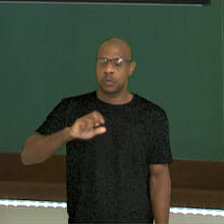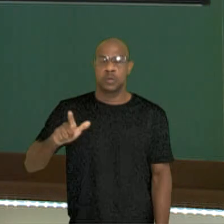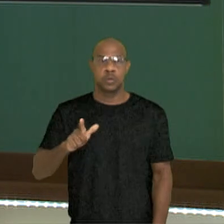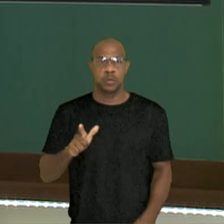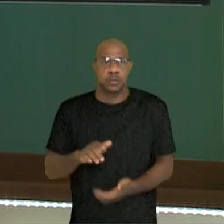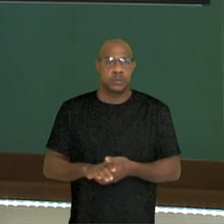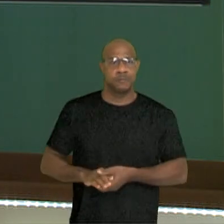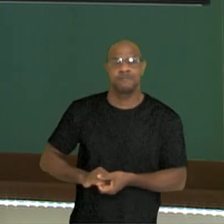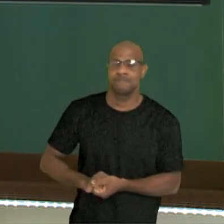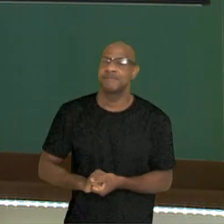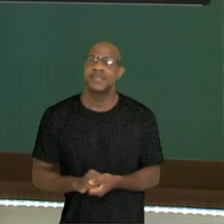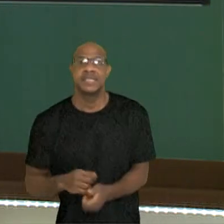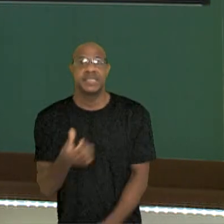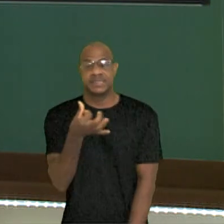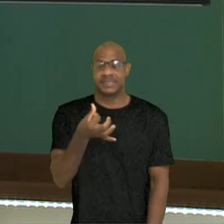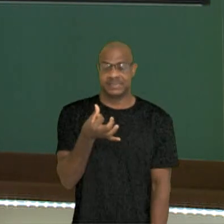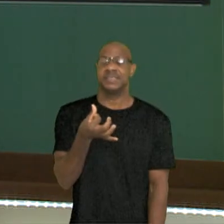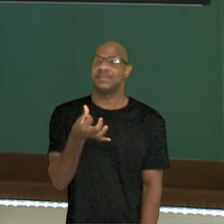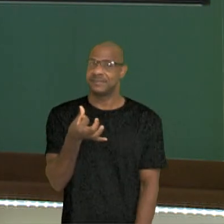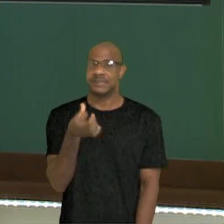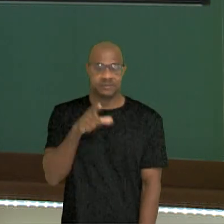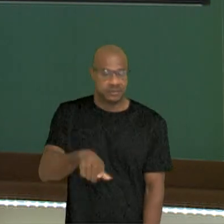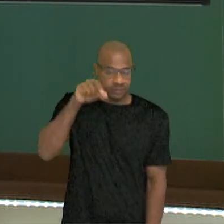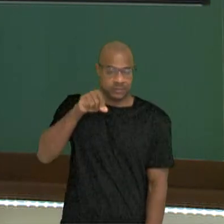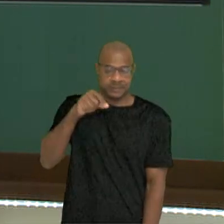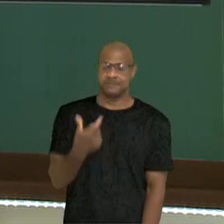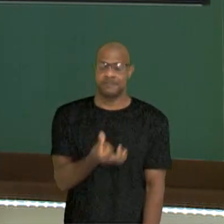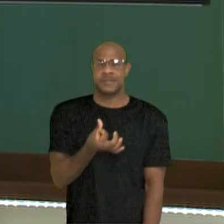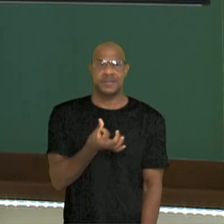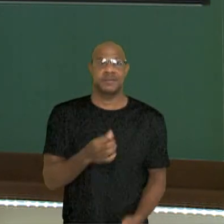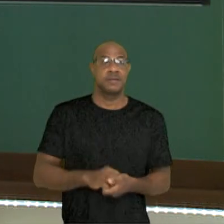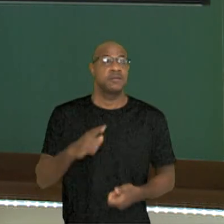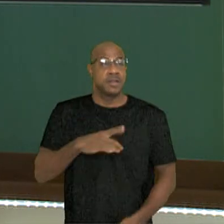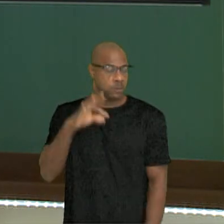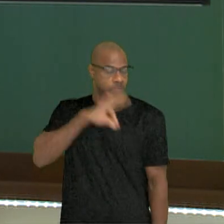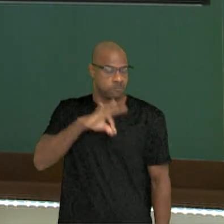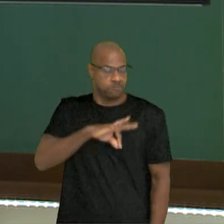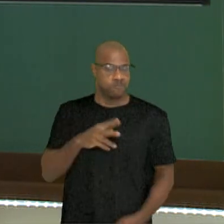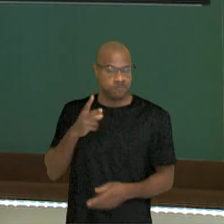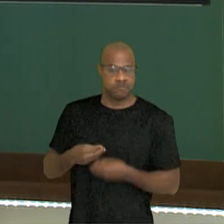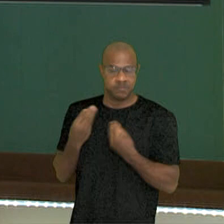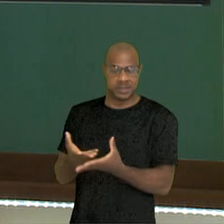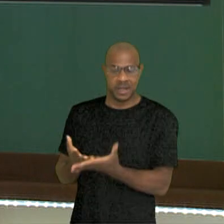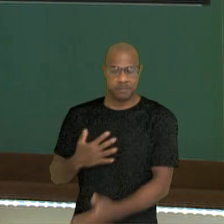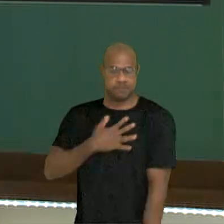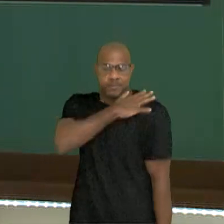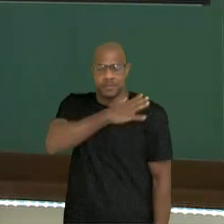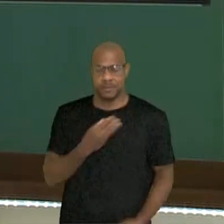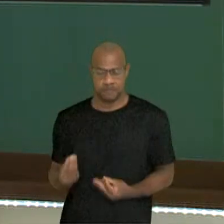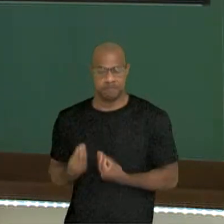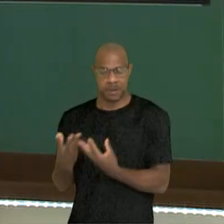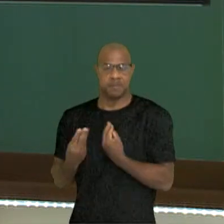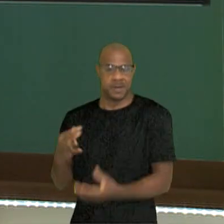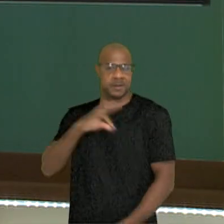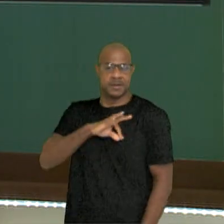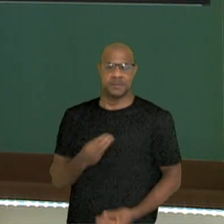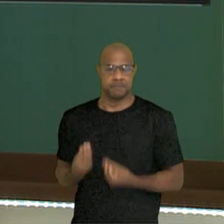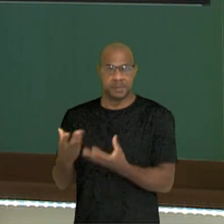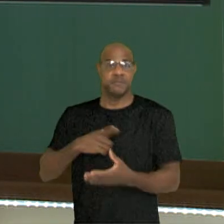eleito 6 vezes como cônsul. E ele vai instituir o pagamento de salário aos soldados. Com isso, pessoal, a gente vai ter um